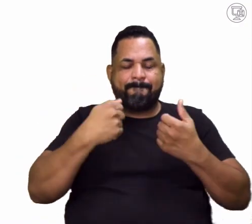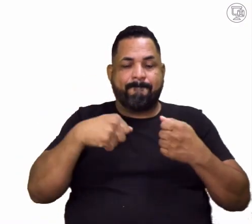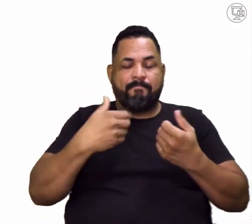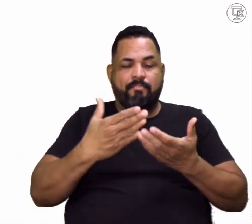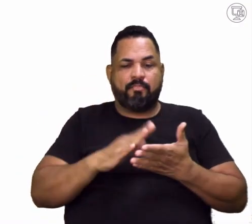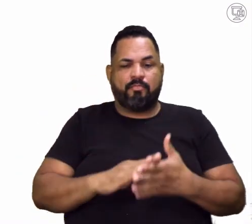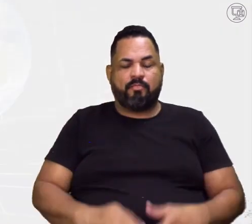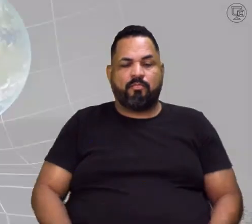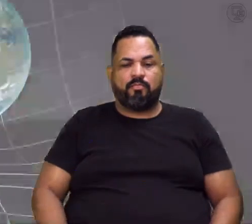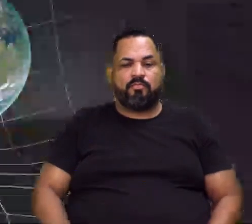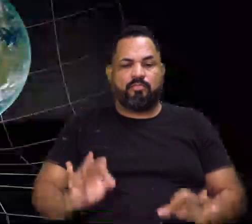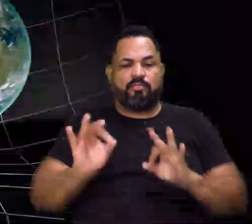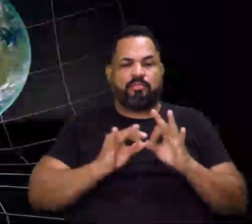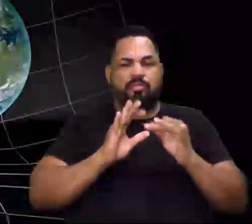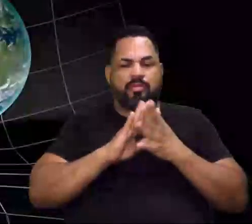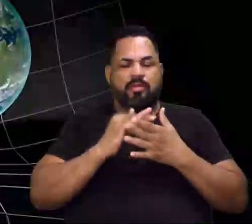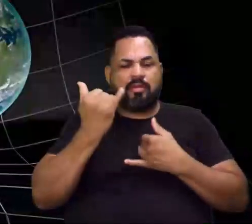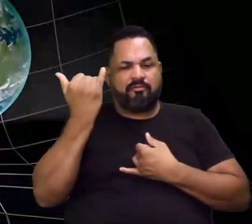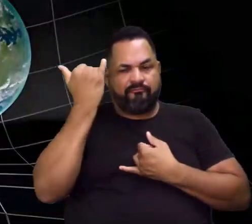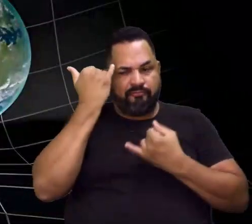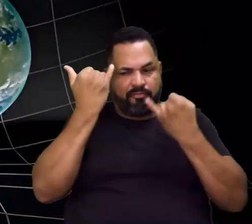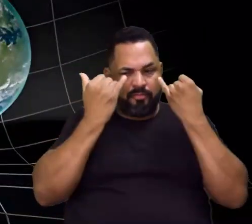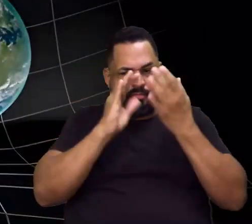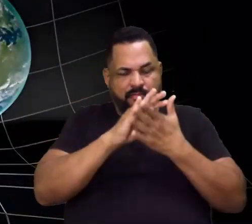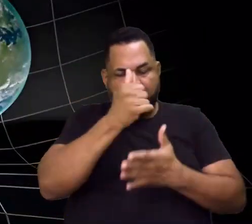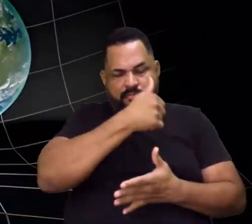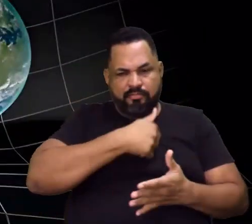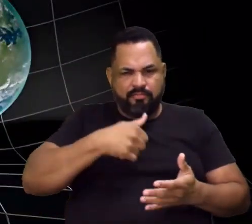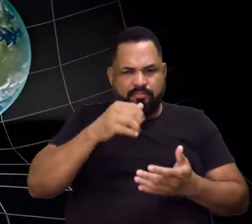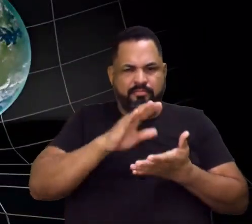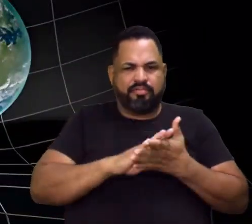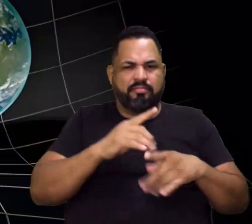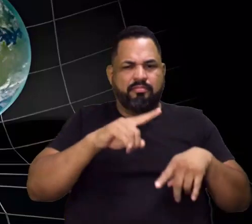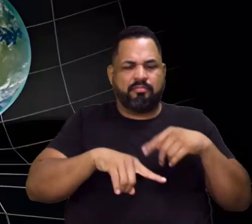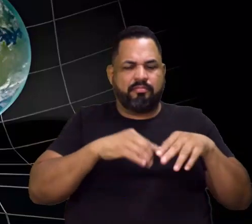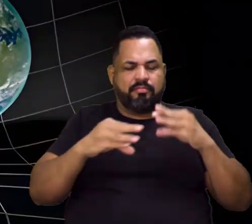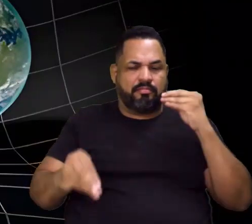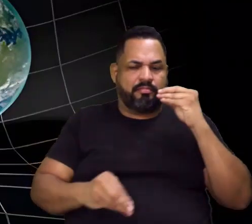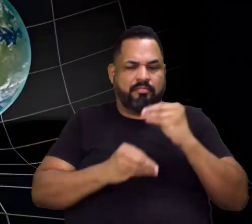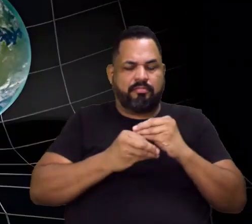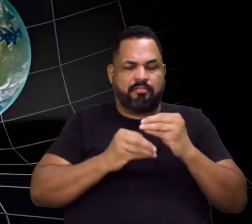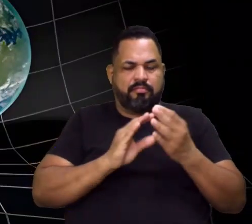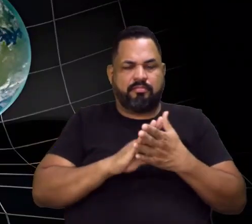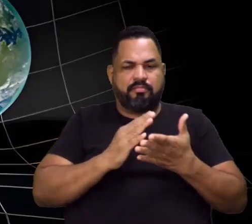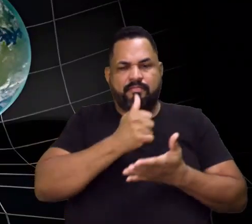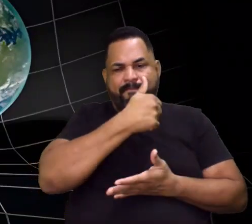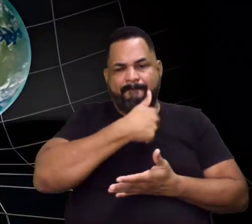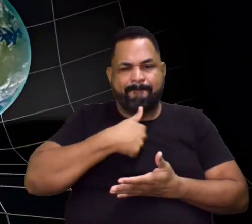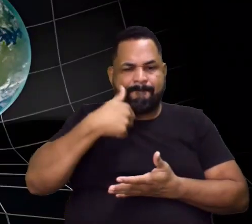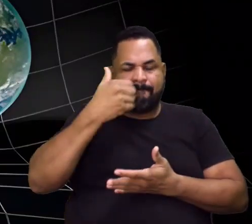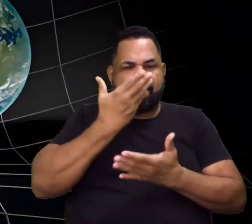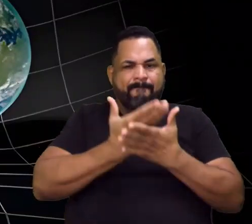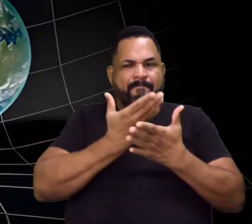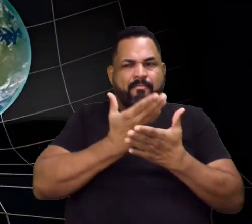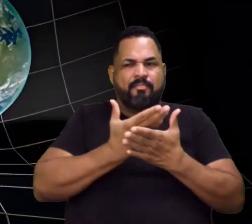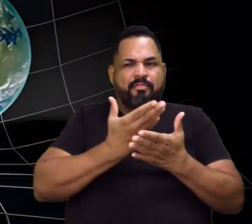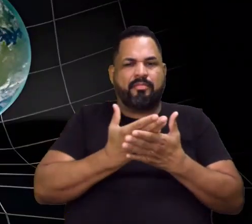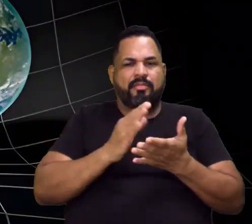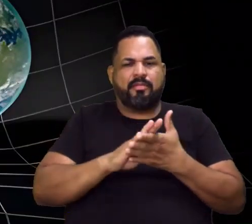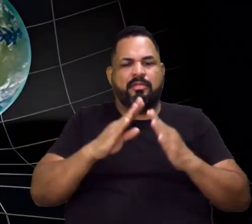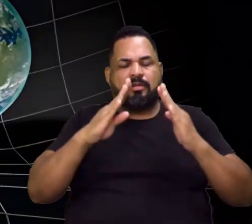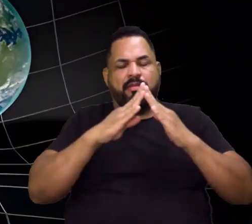você informar um pouco mais esses materiais complementares que nós colocamos é para melhorar a sua alma